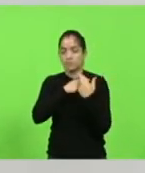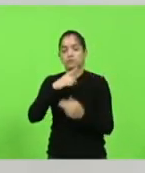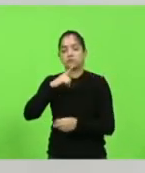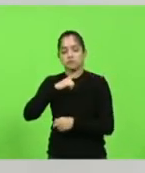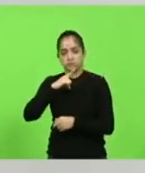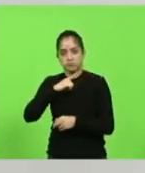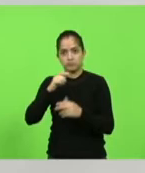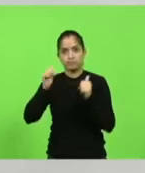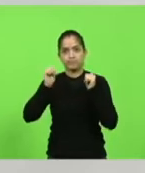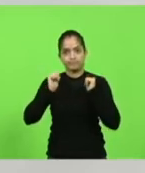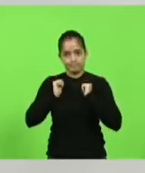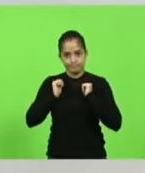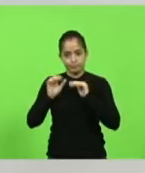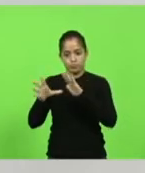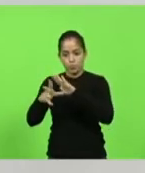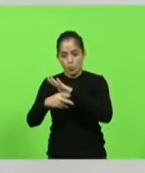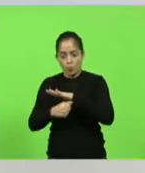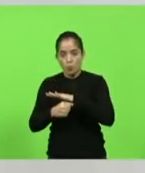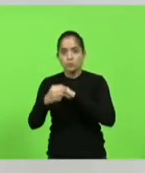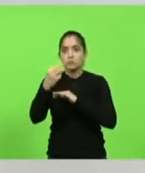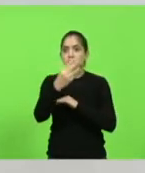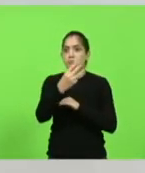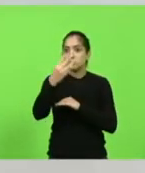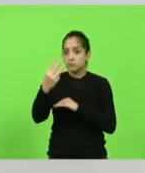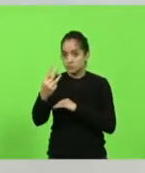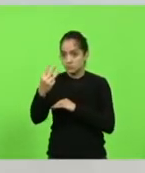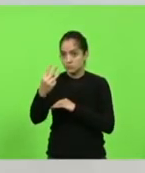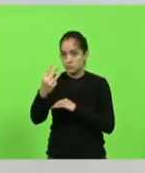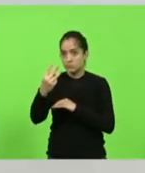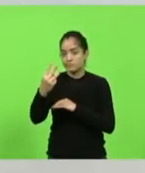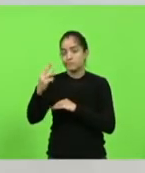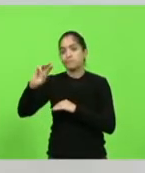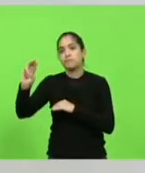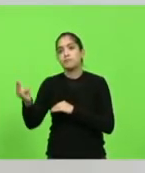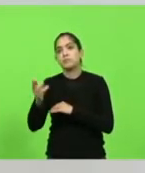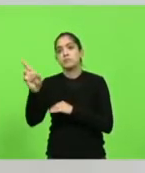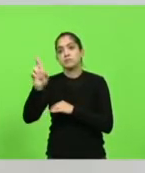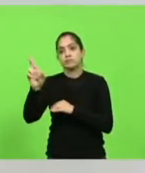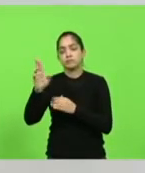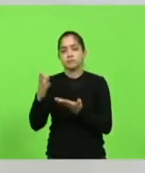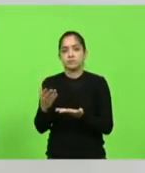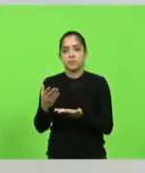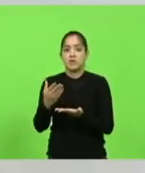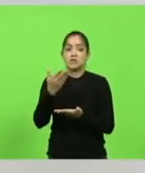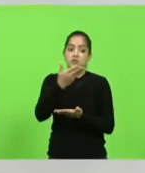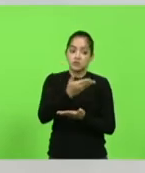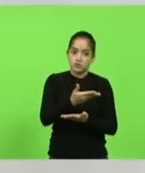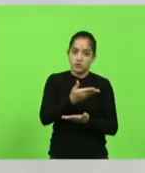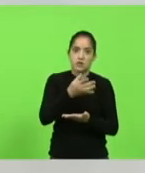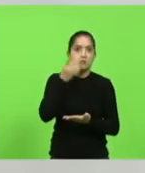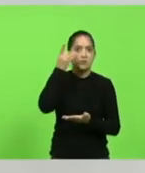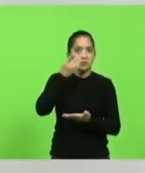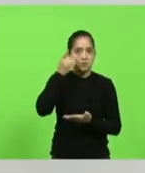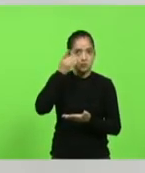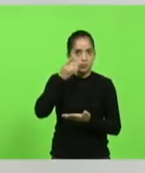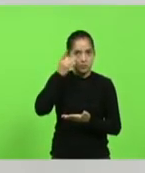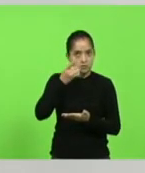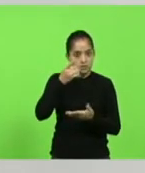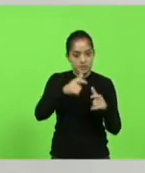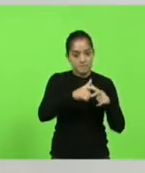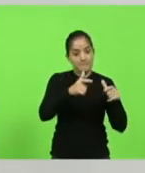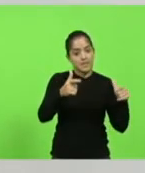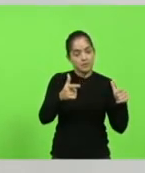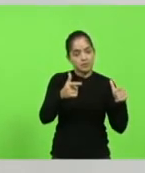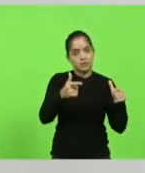a omissão no roubo dos 333 milhões de reais. Já os deputados, pelo menos a maioria dos